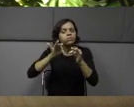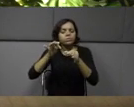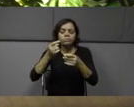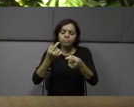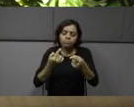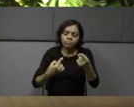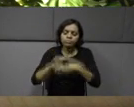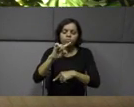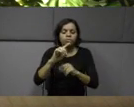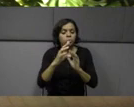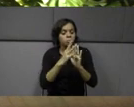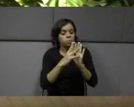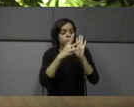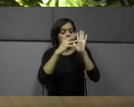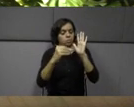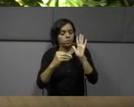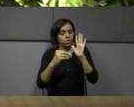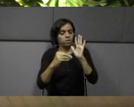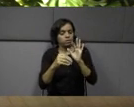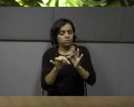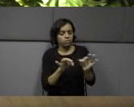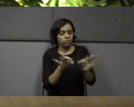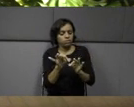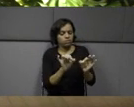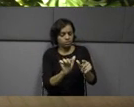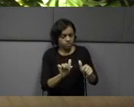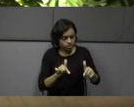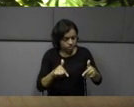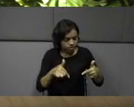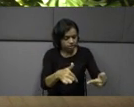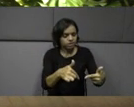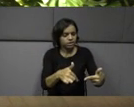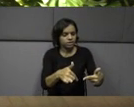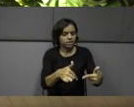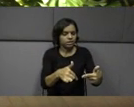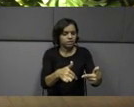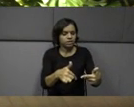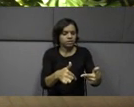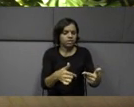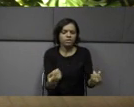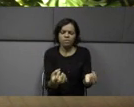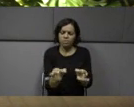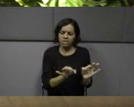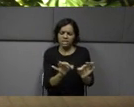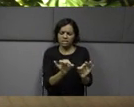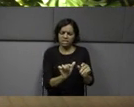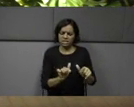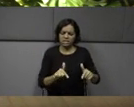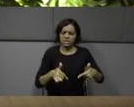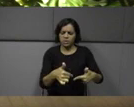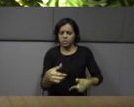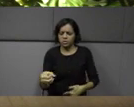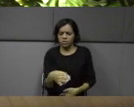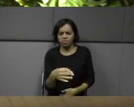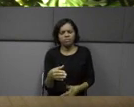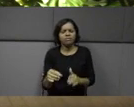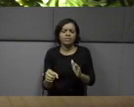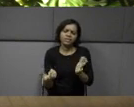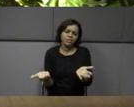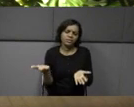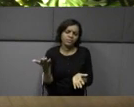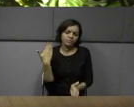modelo de novo planejamento a gente nem fala não gosta muito fazendo um planejamento que o novo planejamento é uma coisa super década de 90